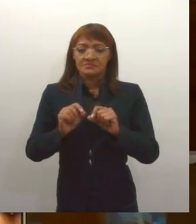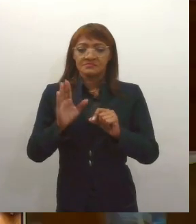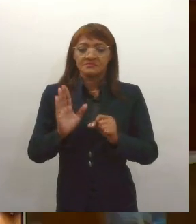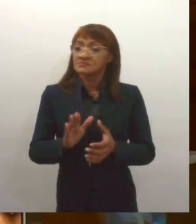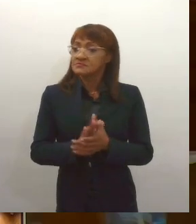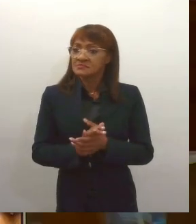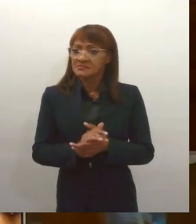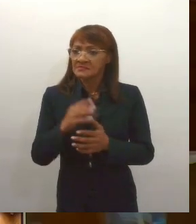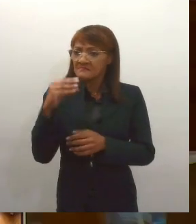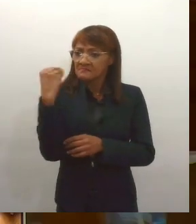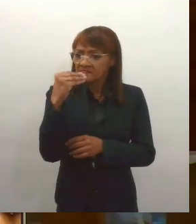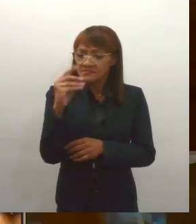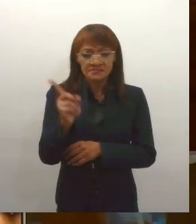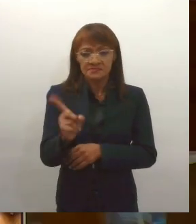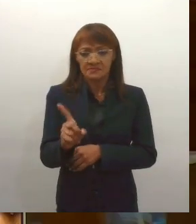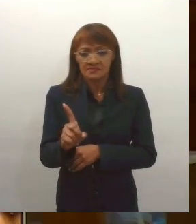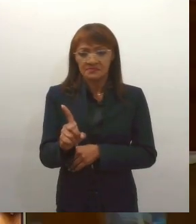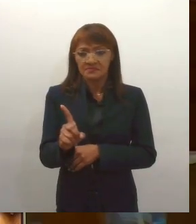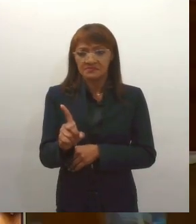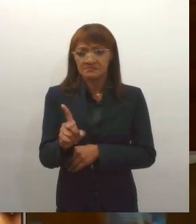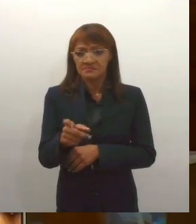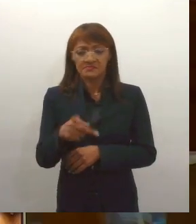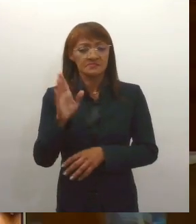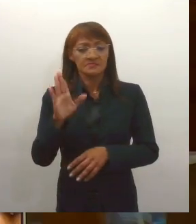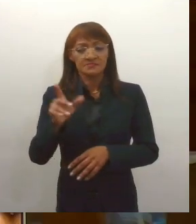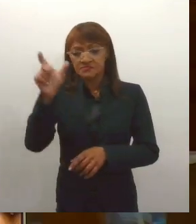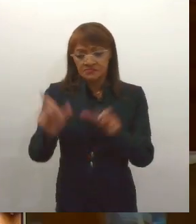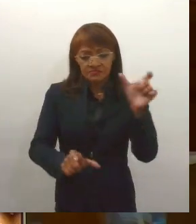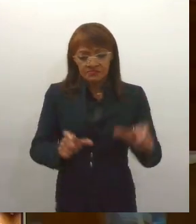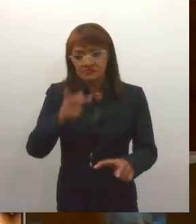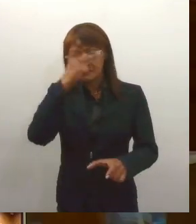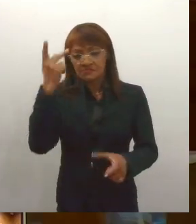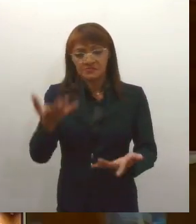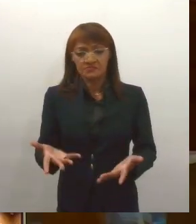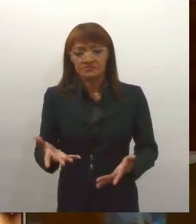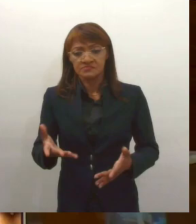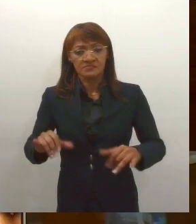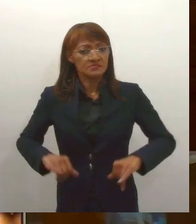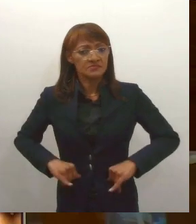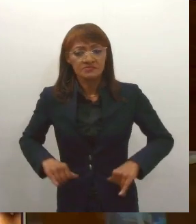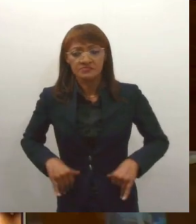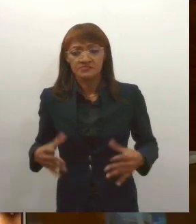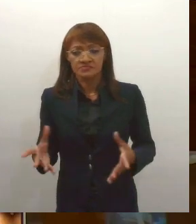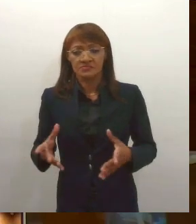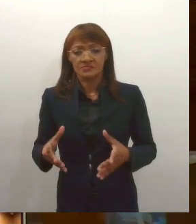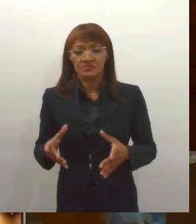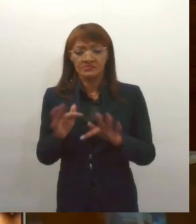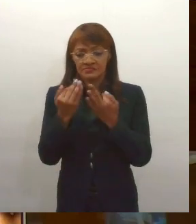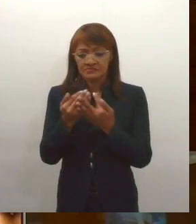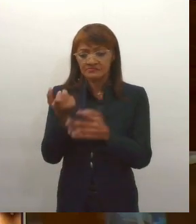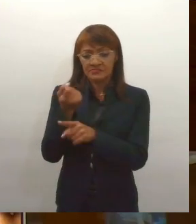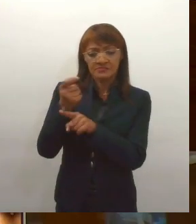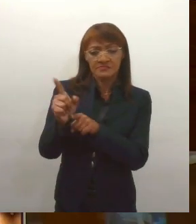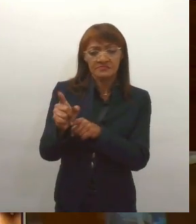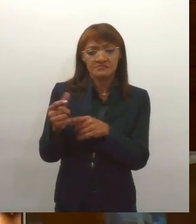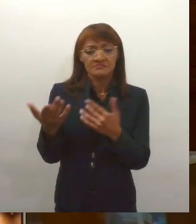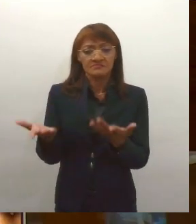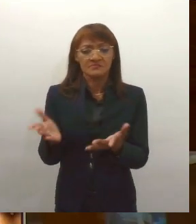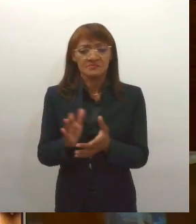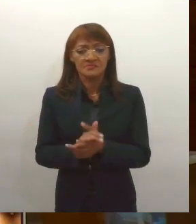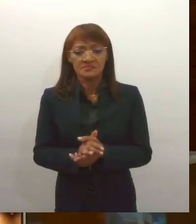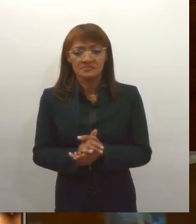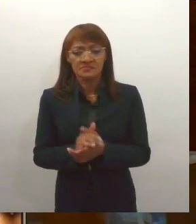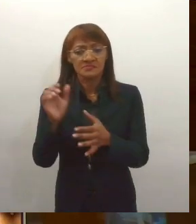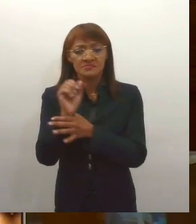pessoas são expulsos de casa Tenho várias amigas eu tenho assessora que trabalha comigo que foi expulsa de casa senhor presidente com 11 anos de idade que